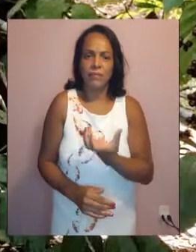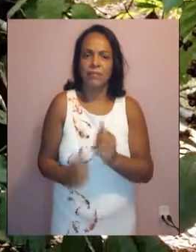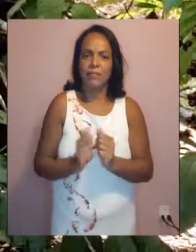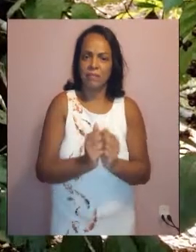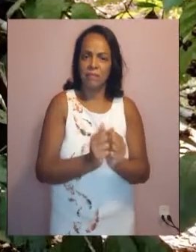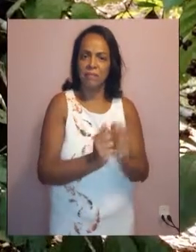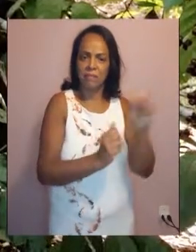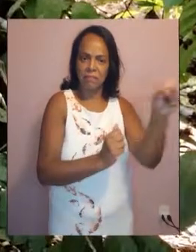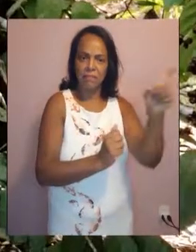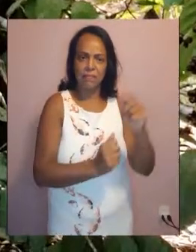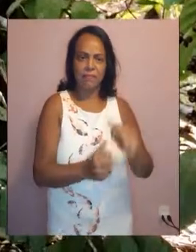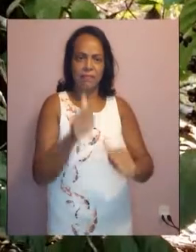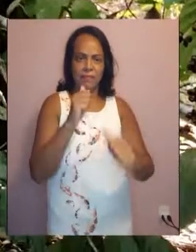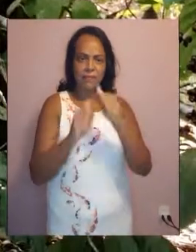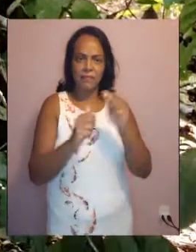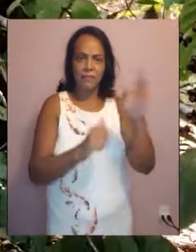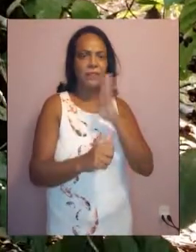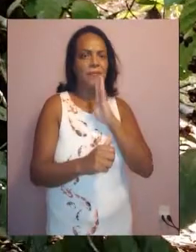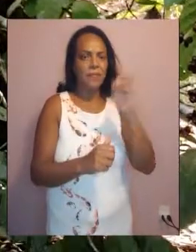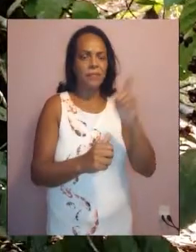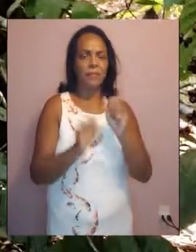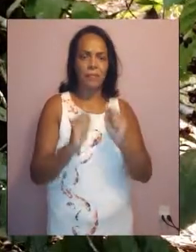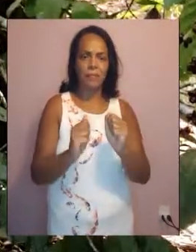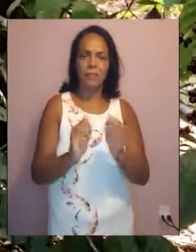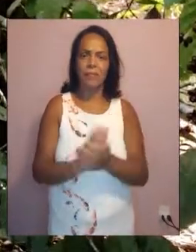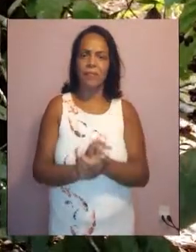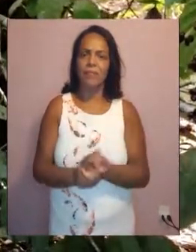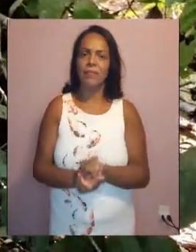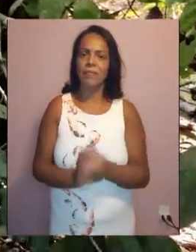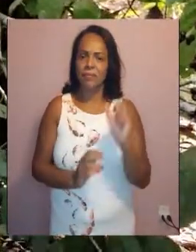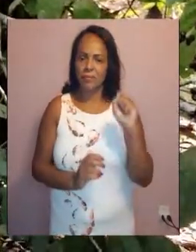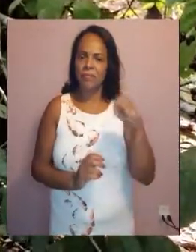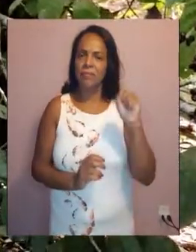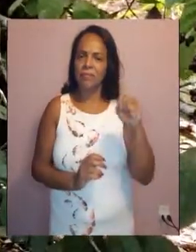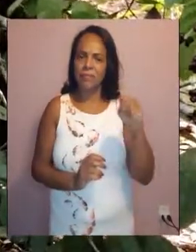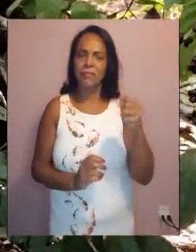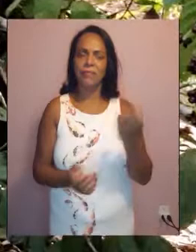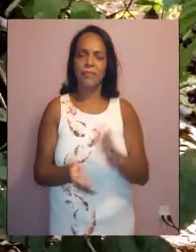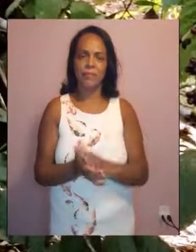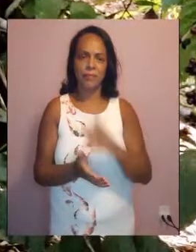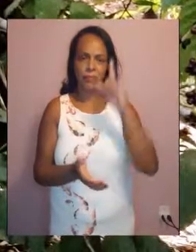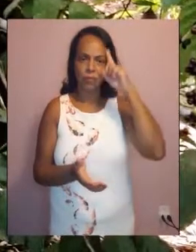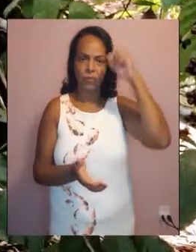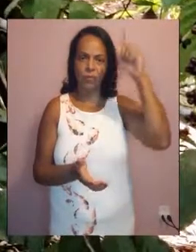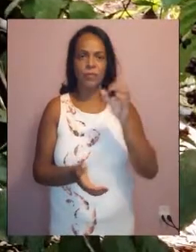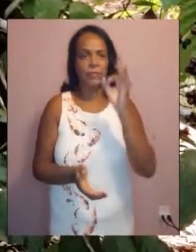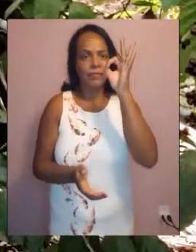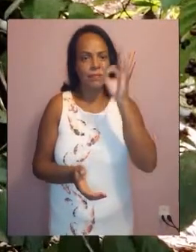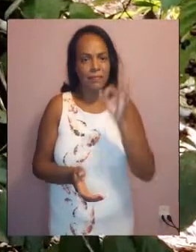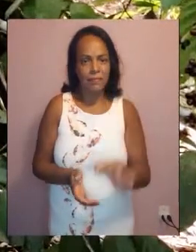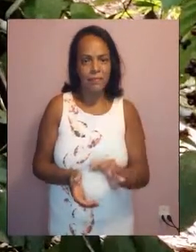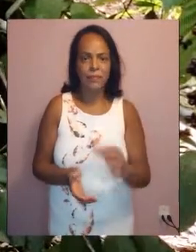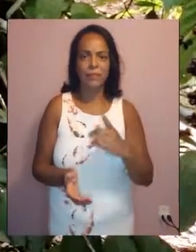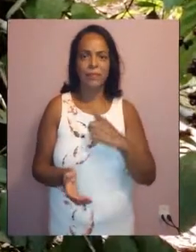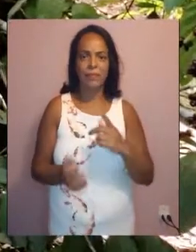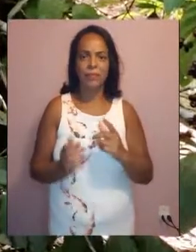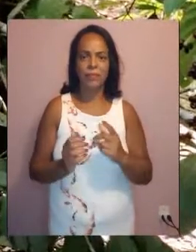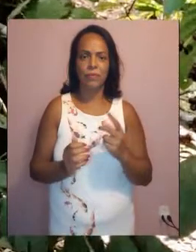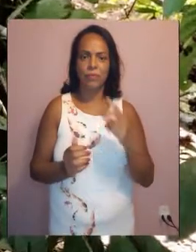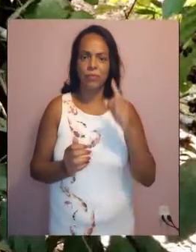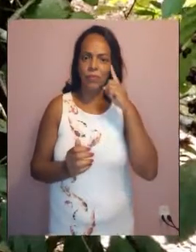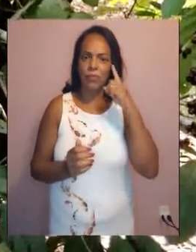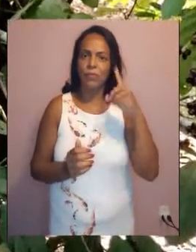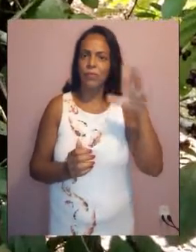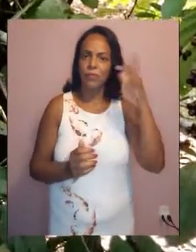Eu sei o dia certo, quando chegar o dia indicado, então a gente vai lá. Vou procurar saber, vou me